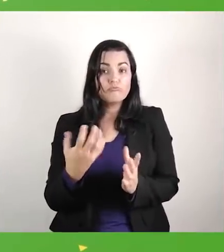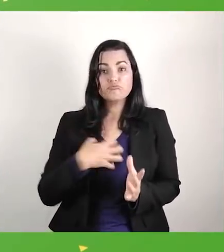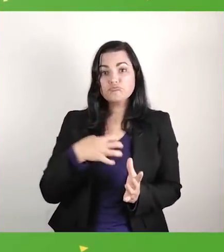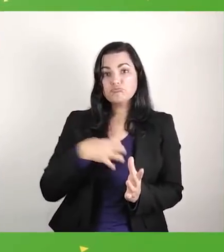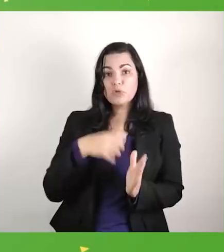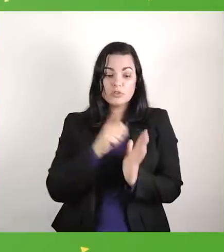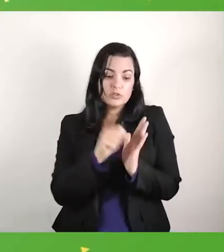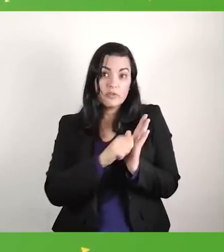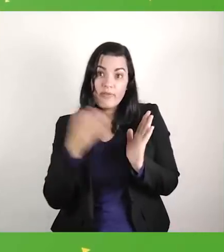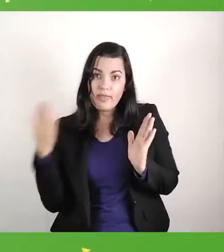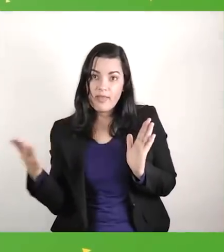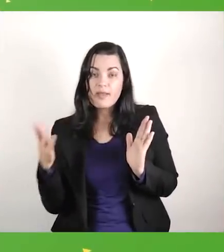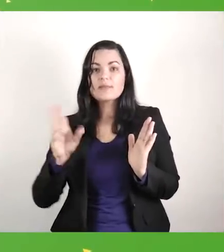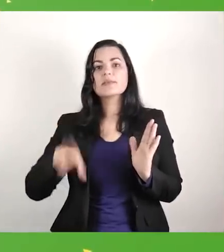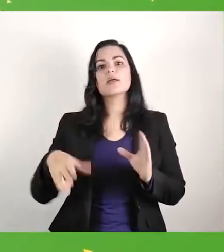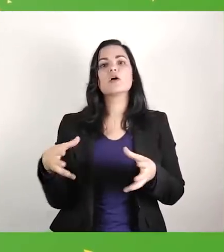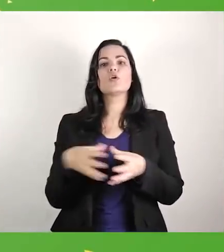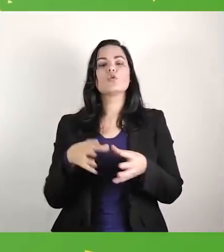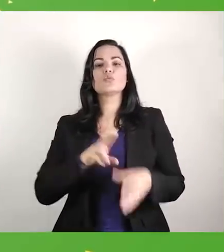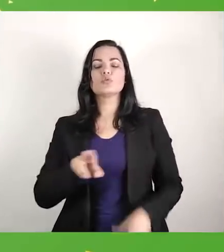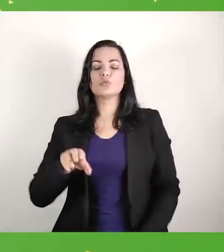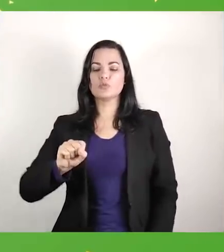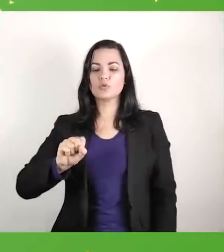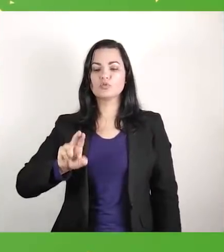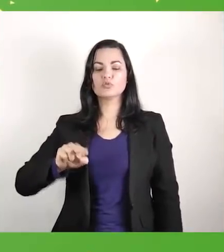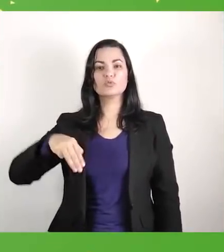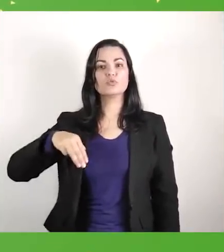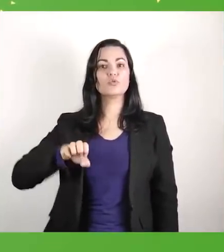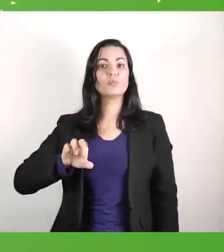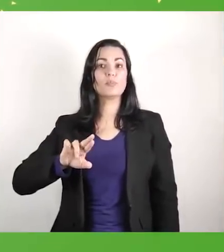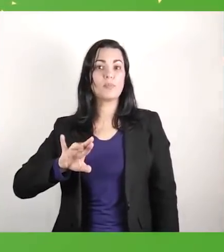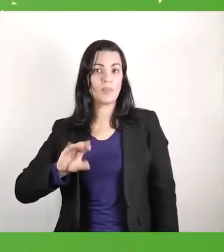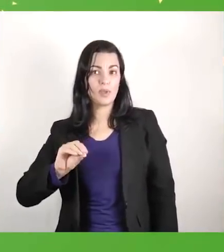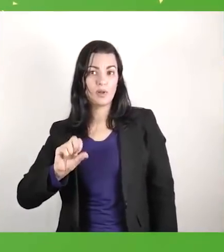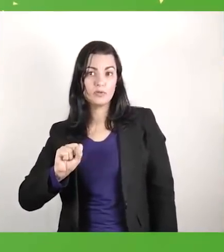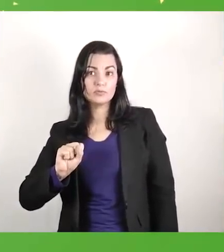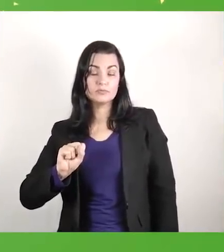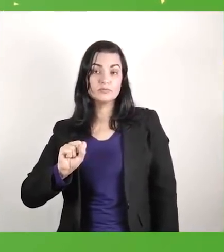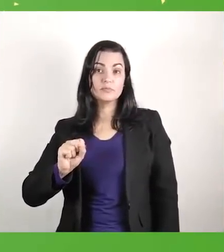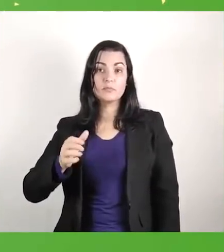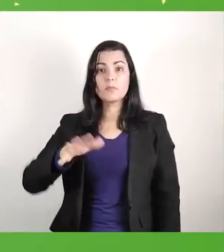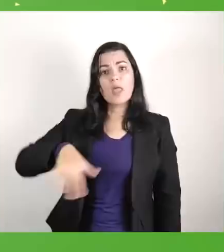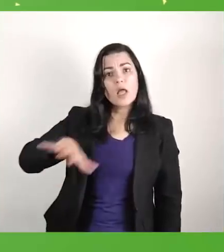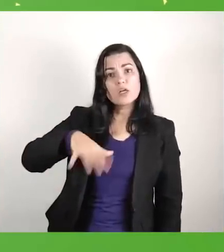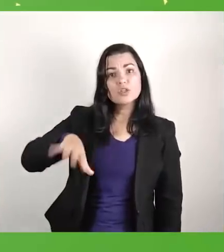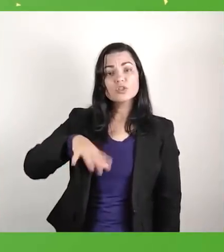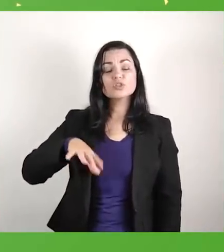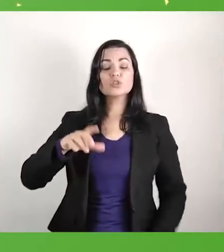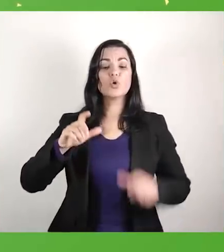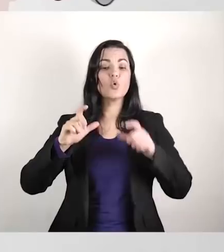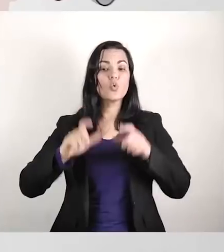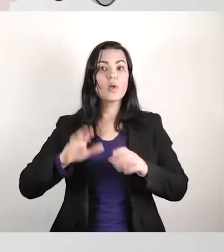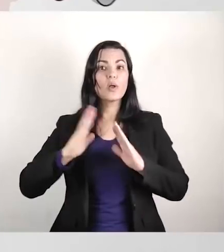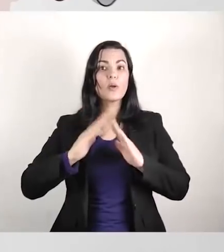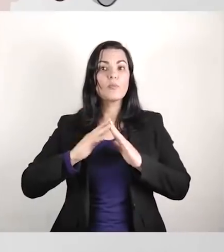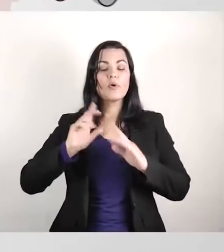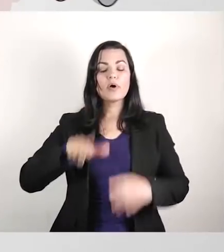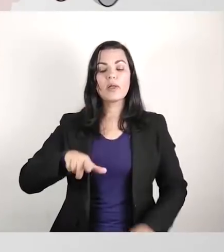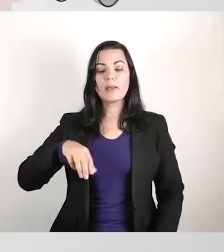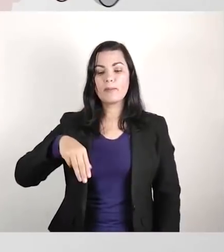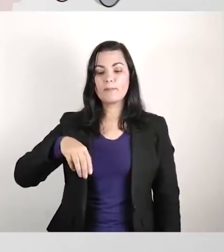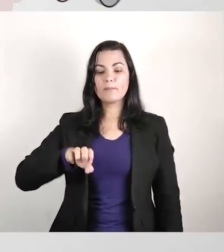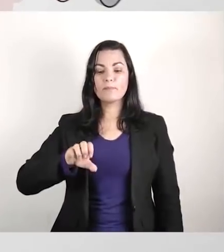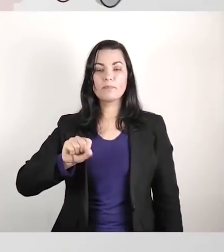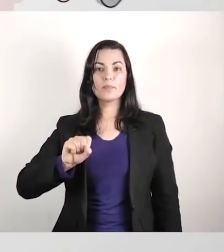escrita cuneiforme foram os sumérios. Como eles viviam ali na região da Mesopotâmia e isso era